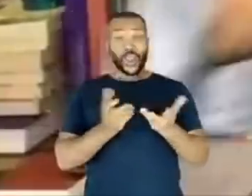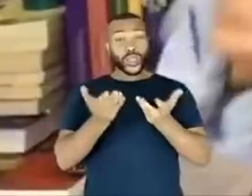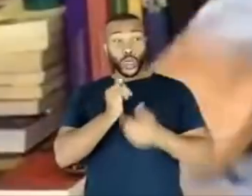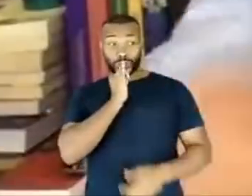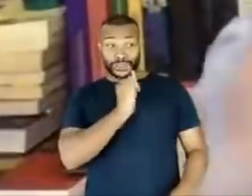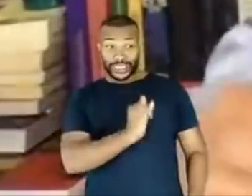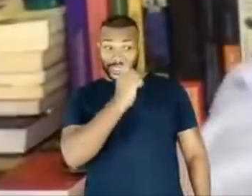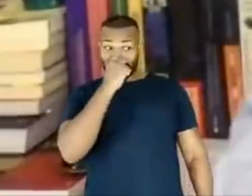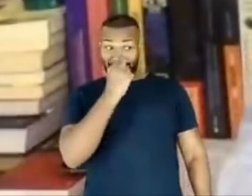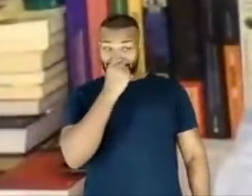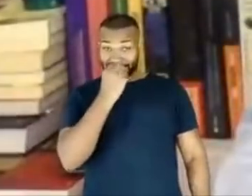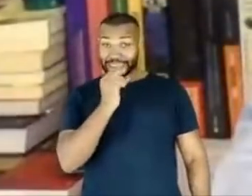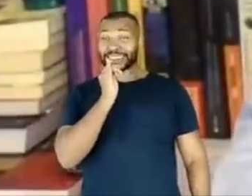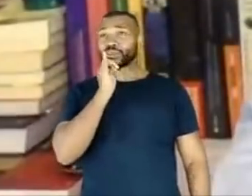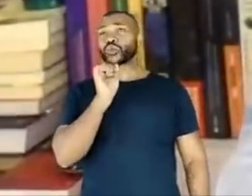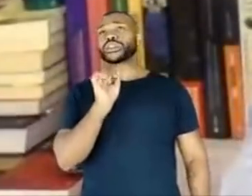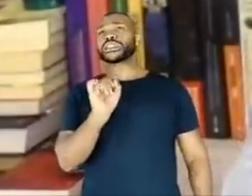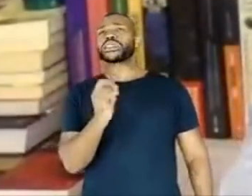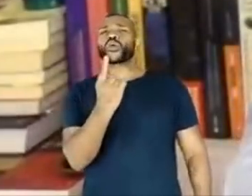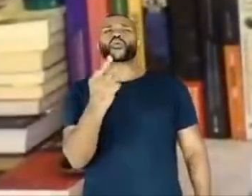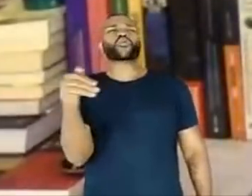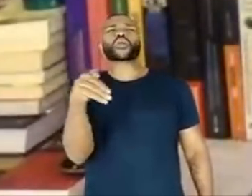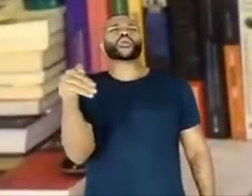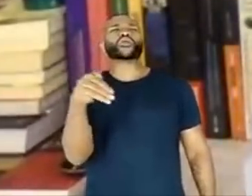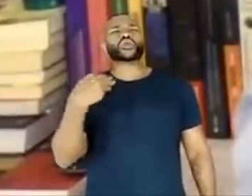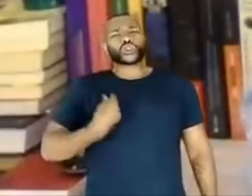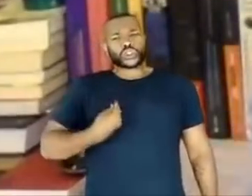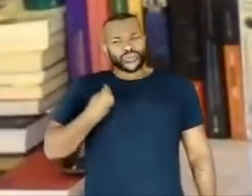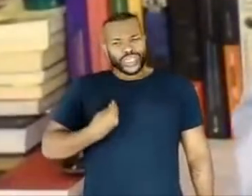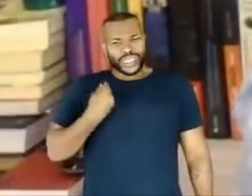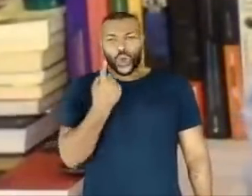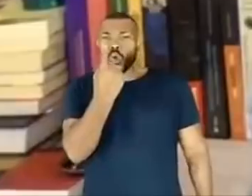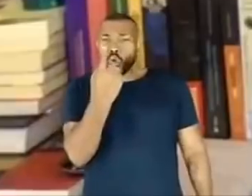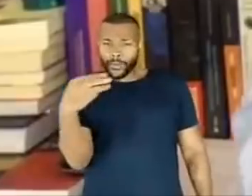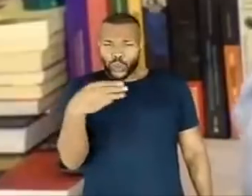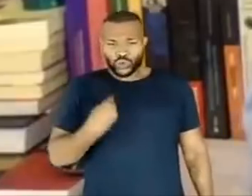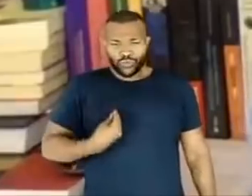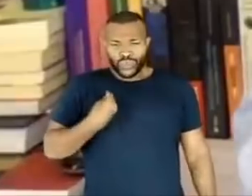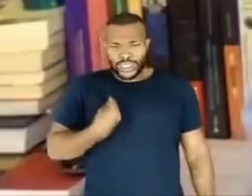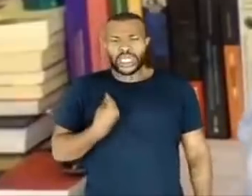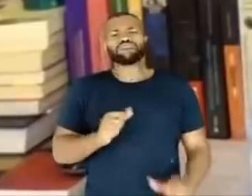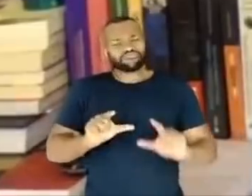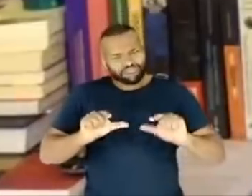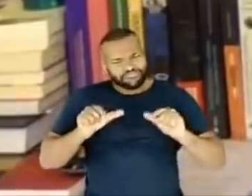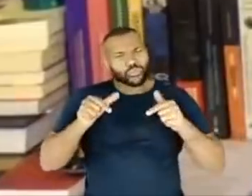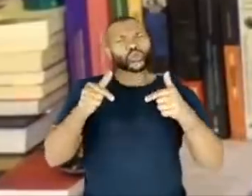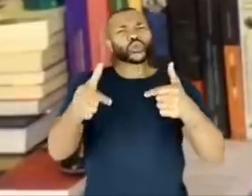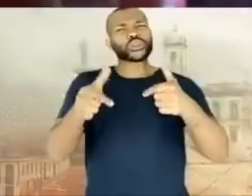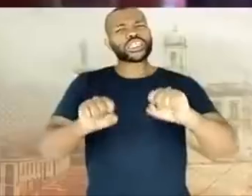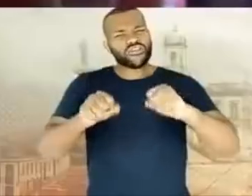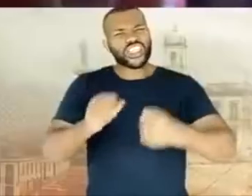tenha apenas 1 minuto, esse minuto será dedicado na luta em defesa dos direitos do povo